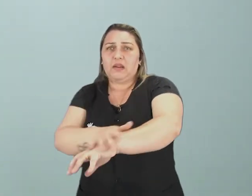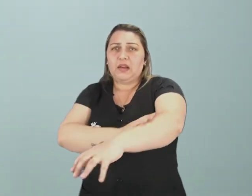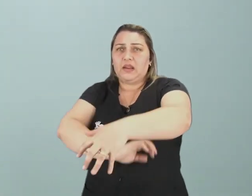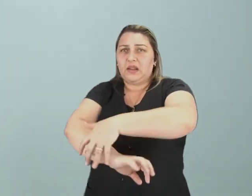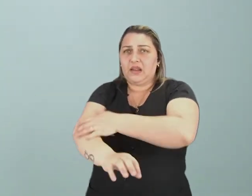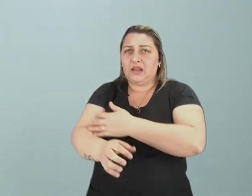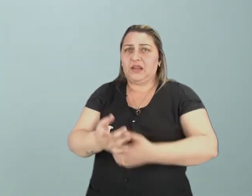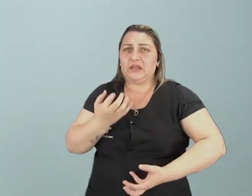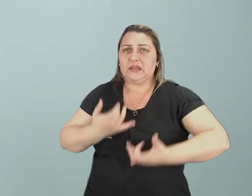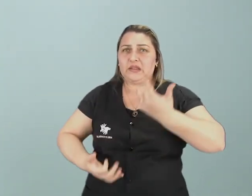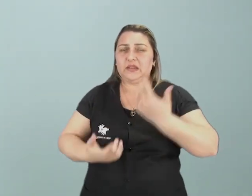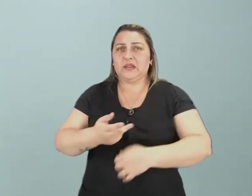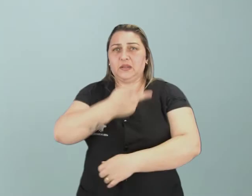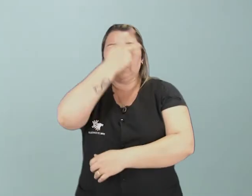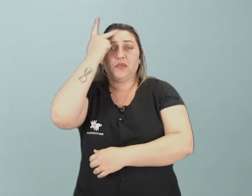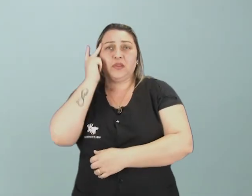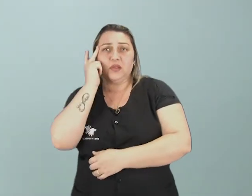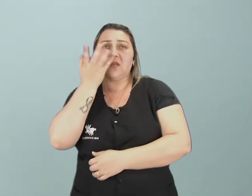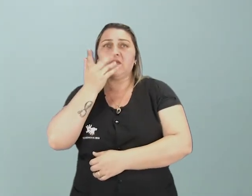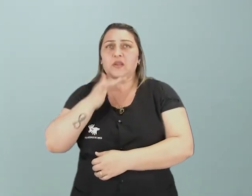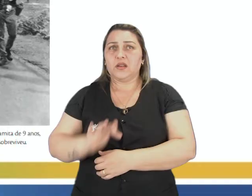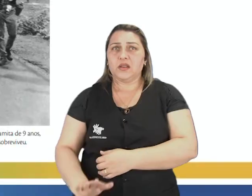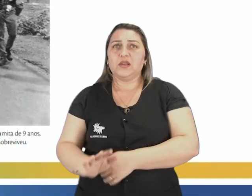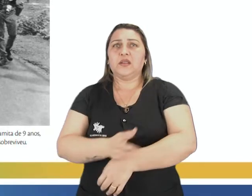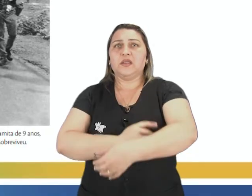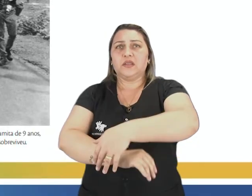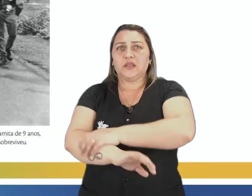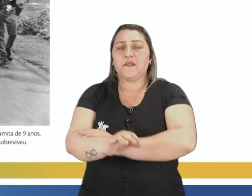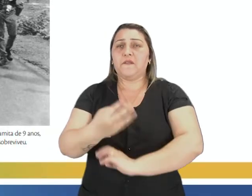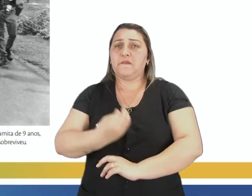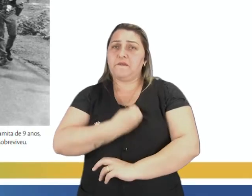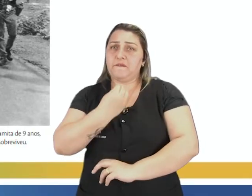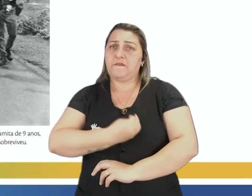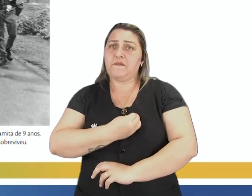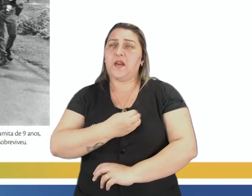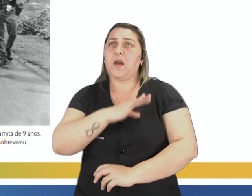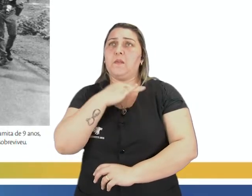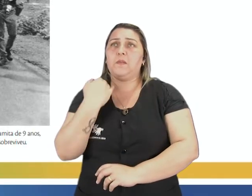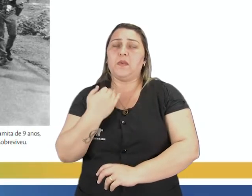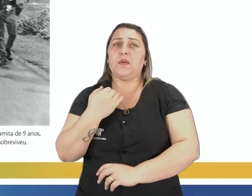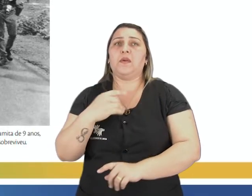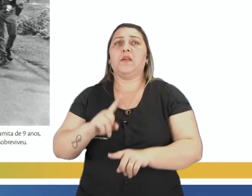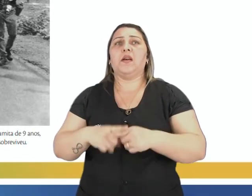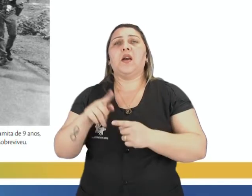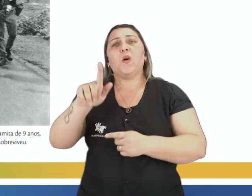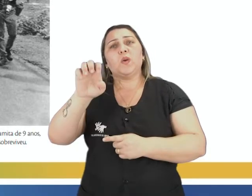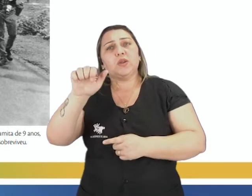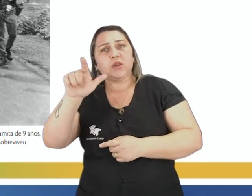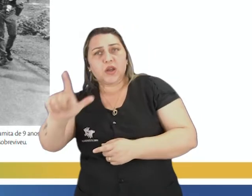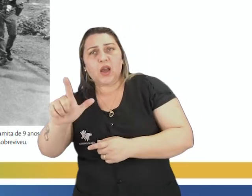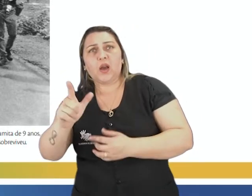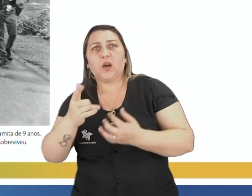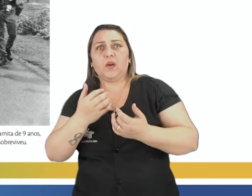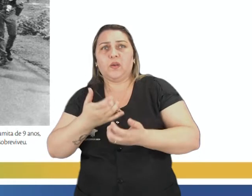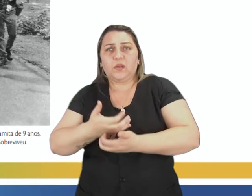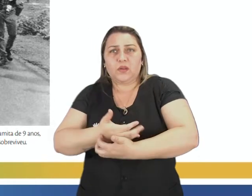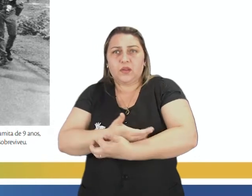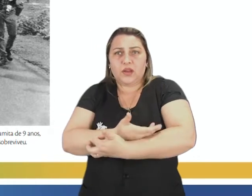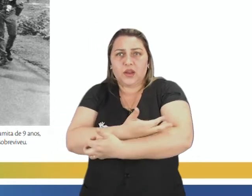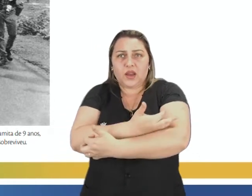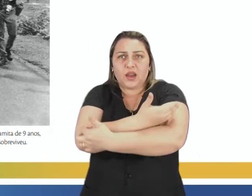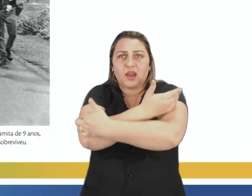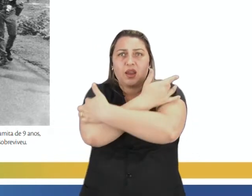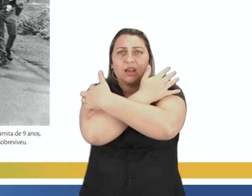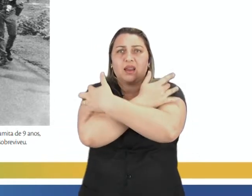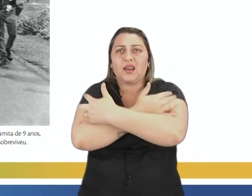essa imagem é uma imagem histórica, né, a criança sendo queimada ainda, não dá para ver, mas é porque era um gel e ia queimando a longo prazo.